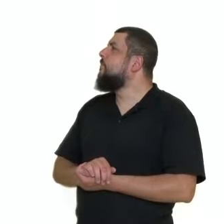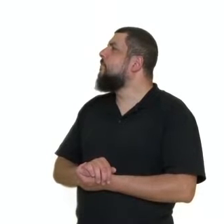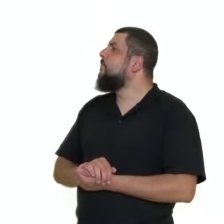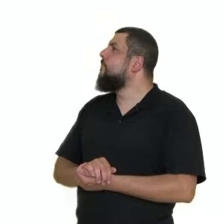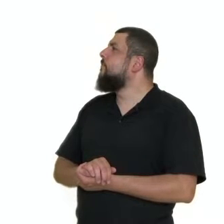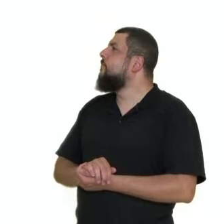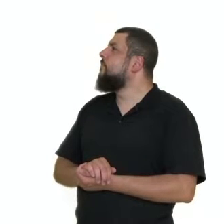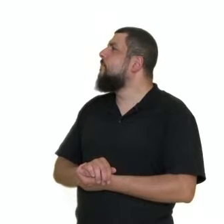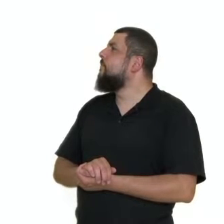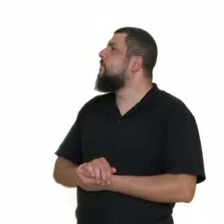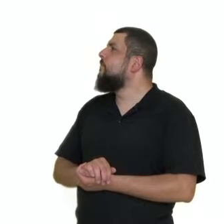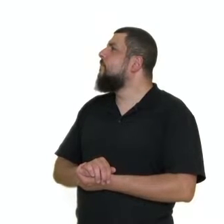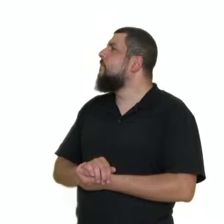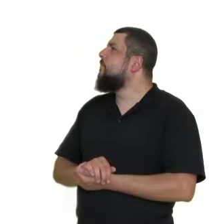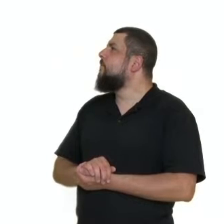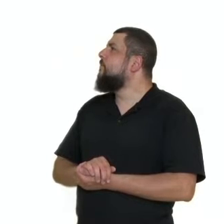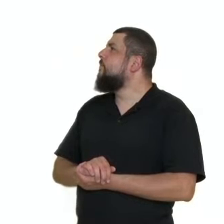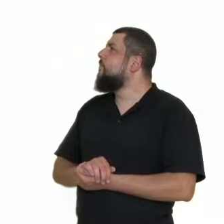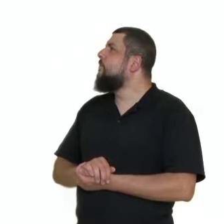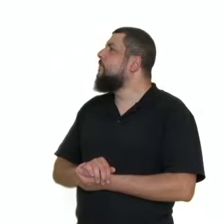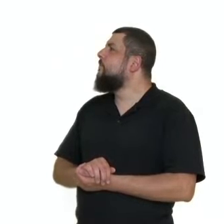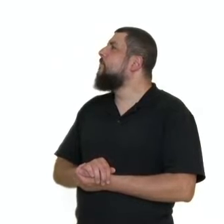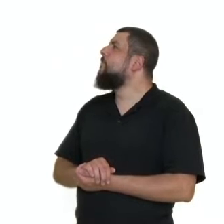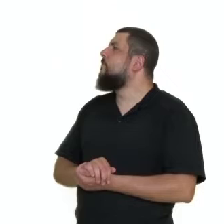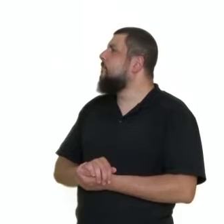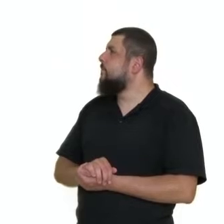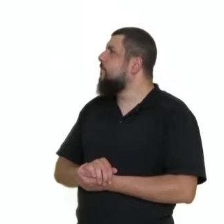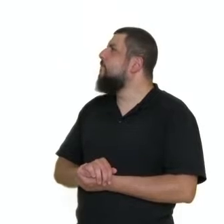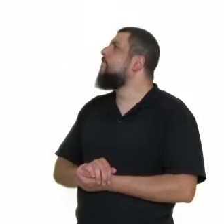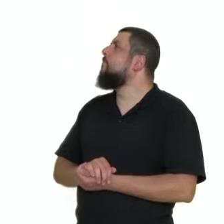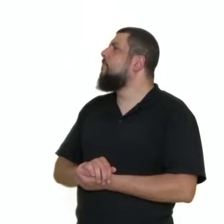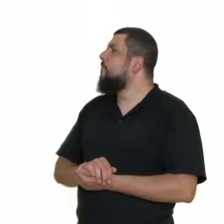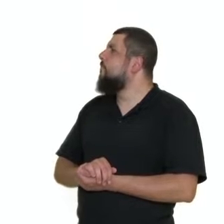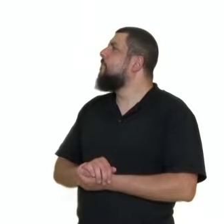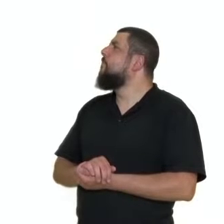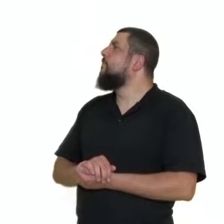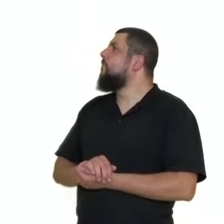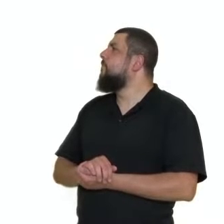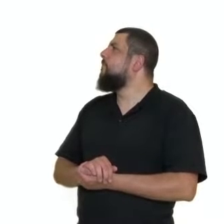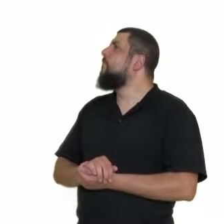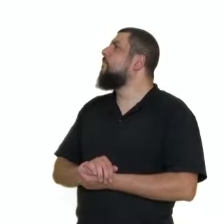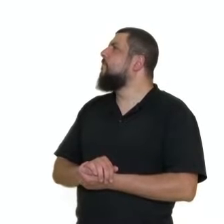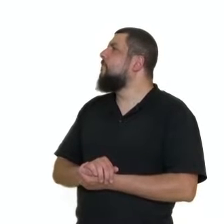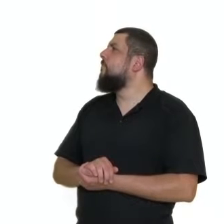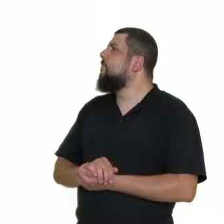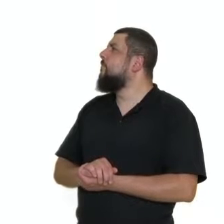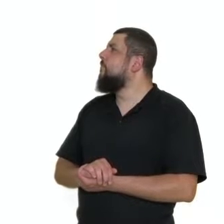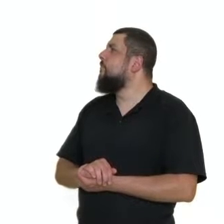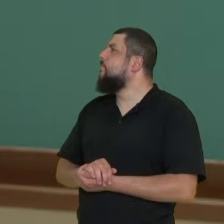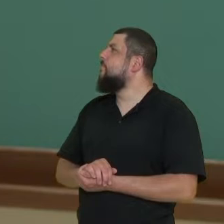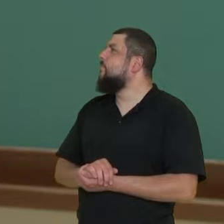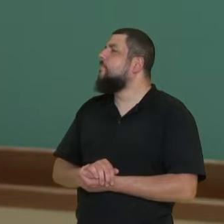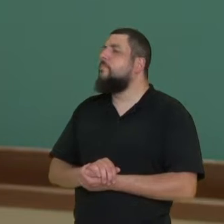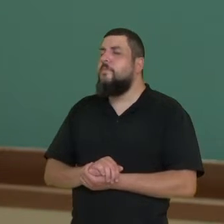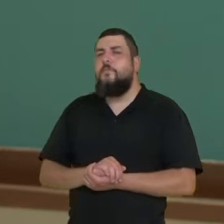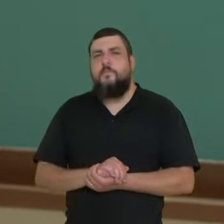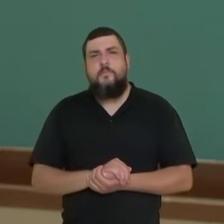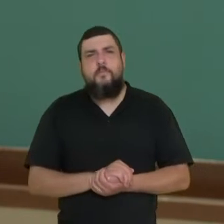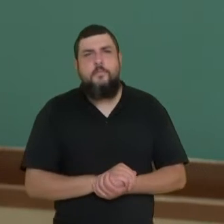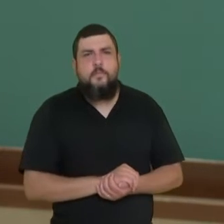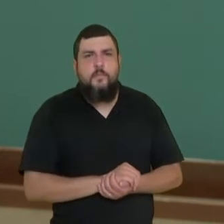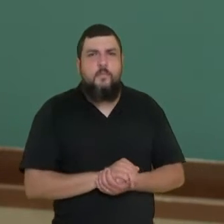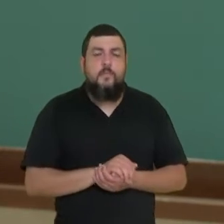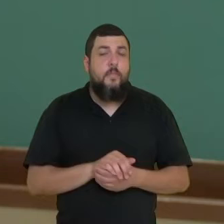o termo ígneo ou ígnea deriva do latim igneus, que significa ardente, inflamado, incandescente. Então,